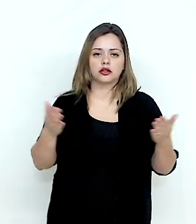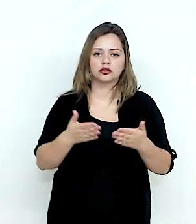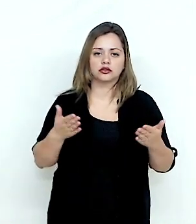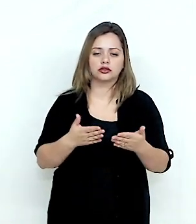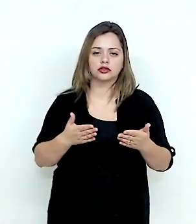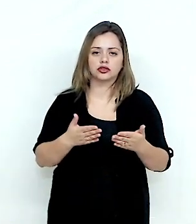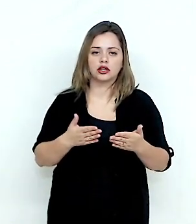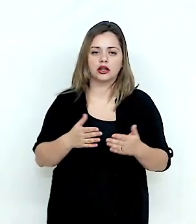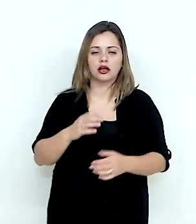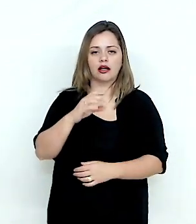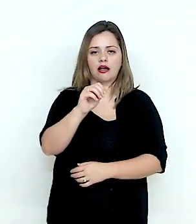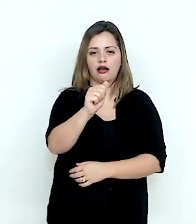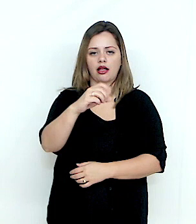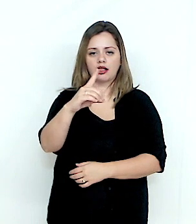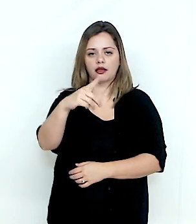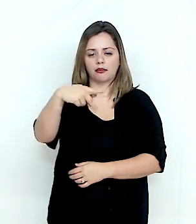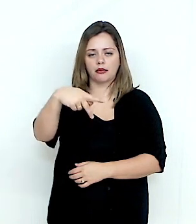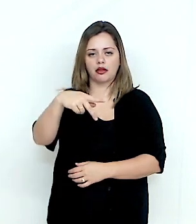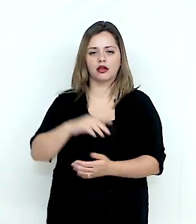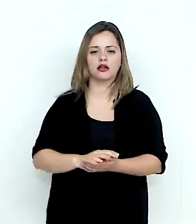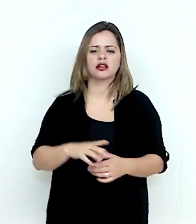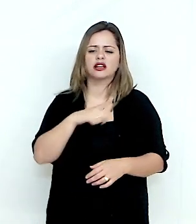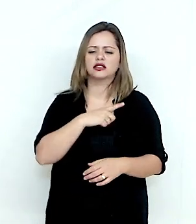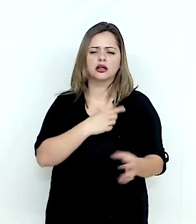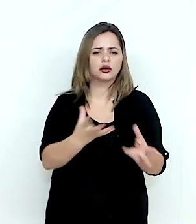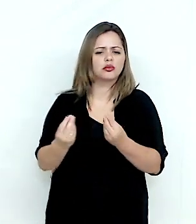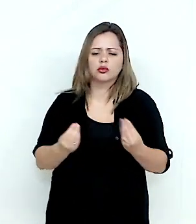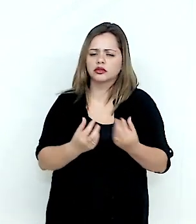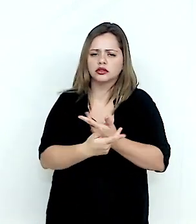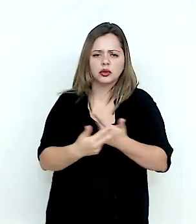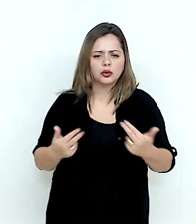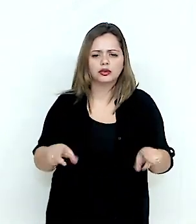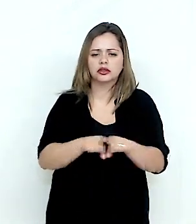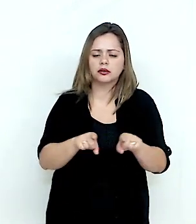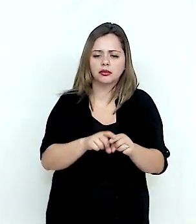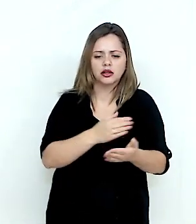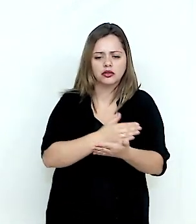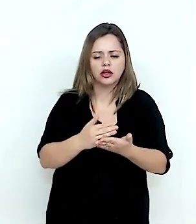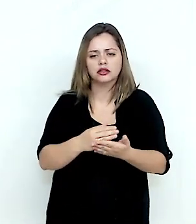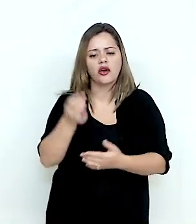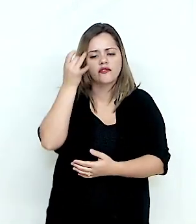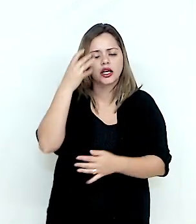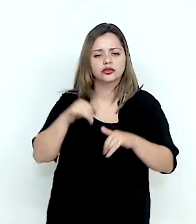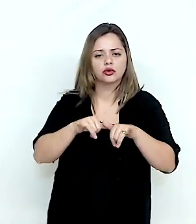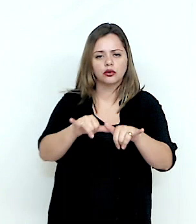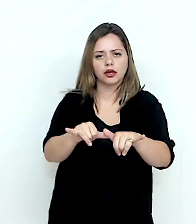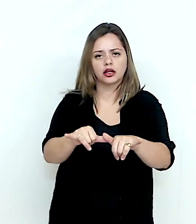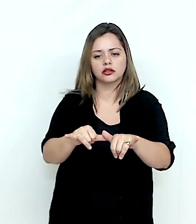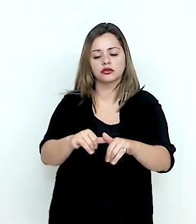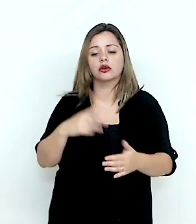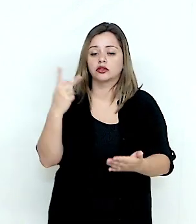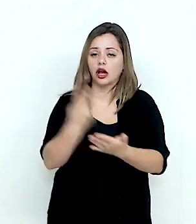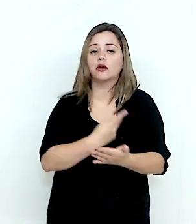do ADT, e há outras iniciativas também de facilitação de comércio, né, que estão